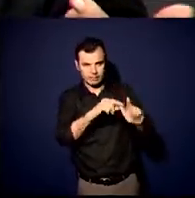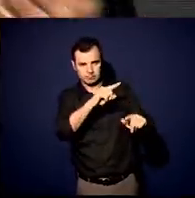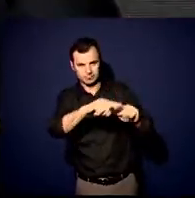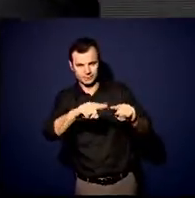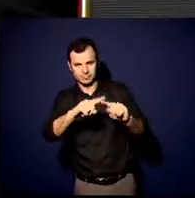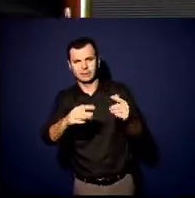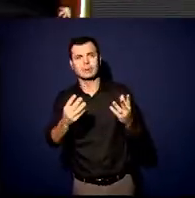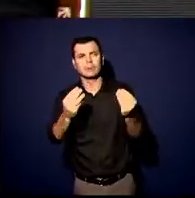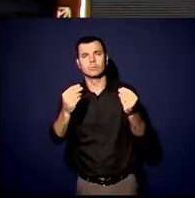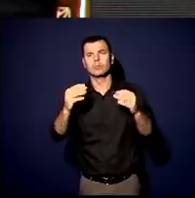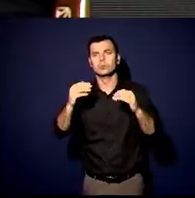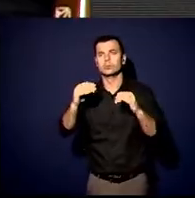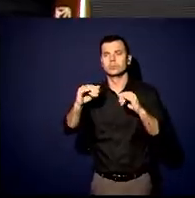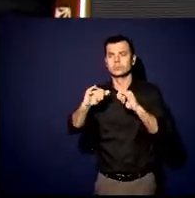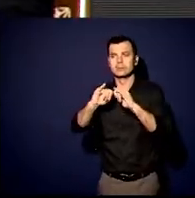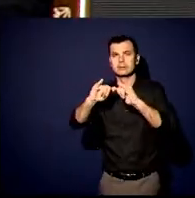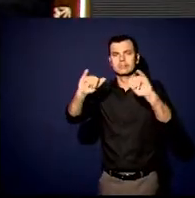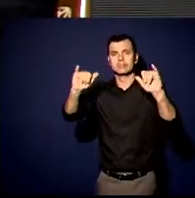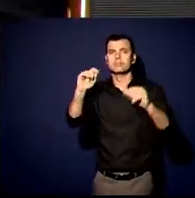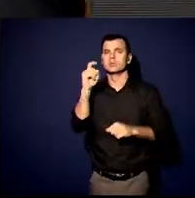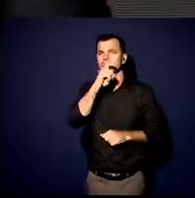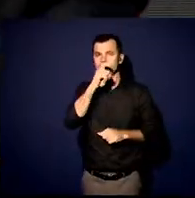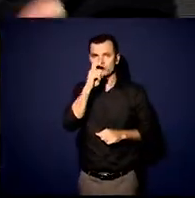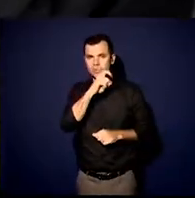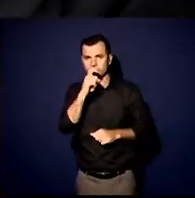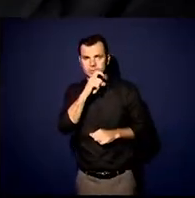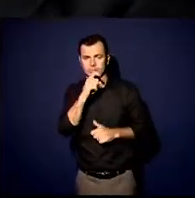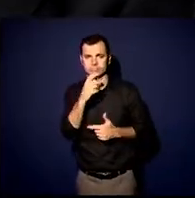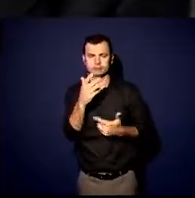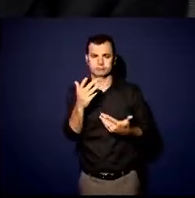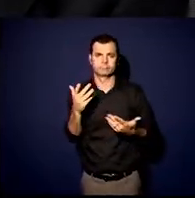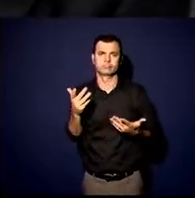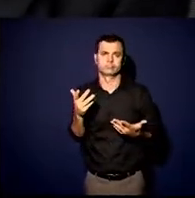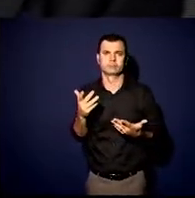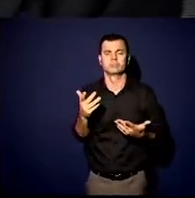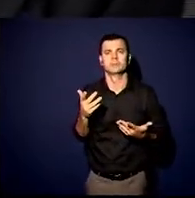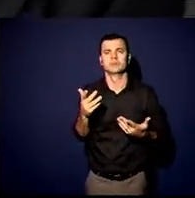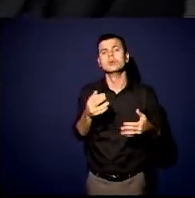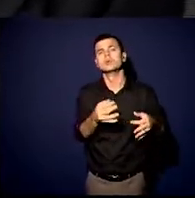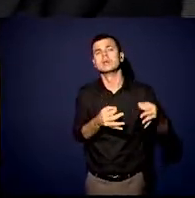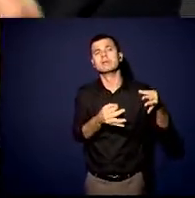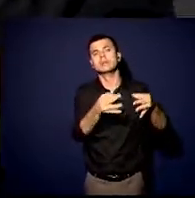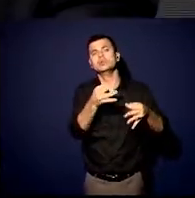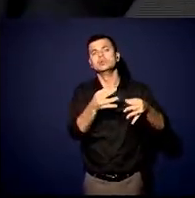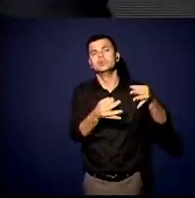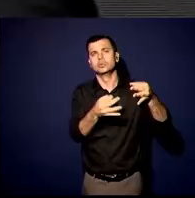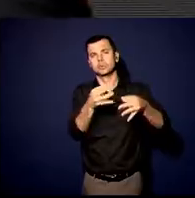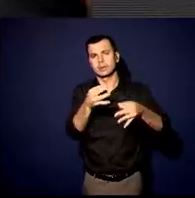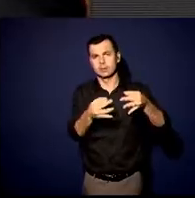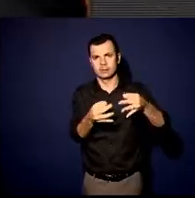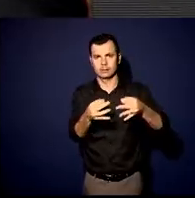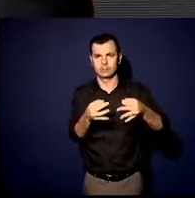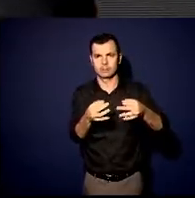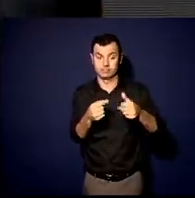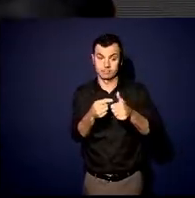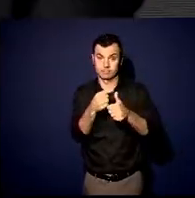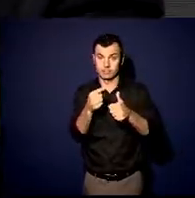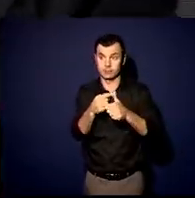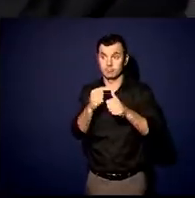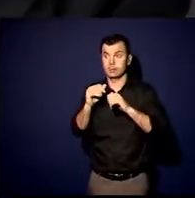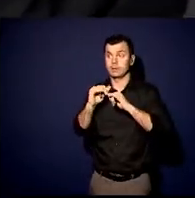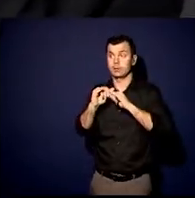precisa ser News ou seja o juízo de fé que a posteriori e depois não